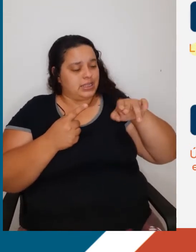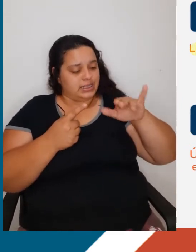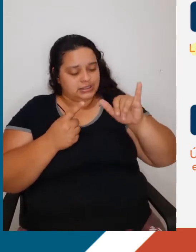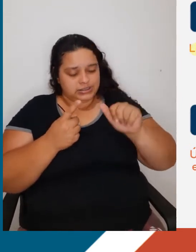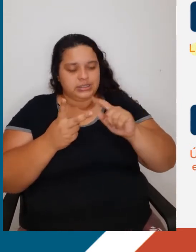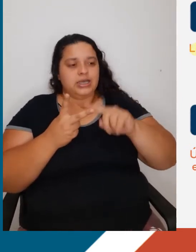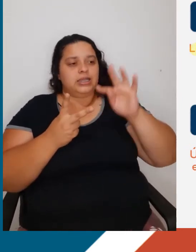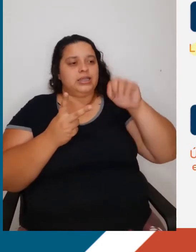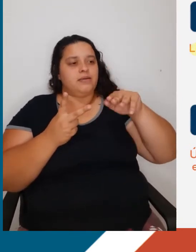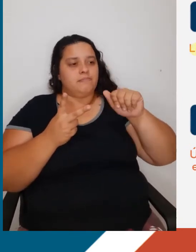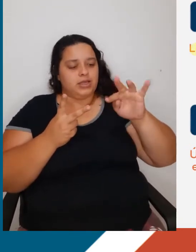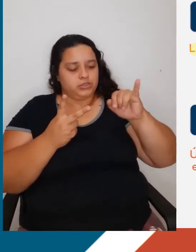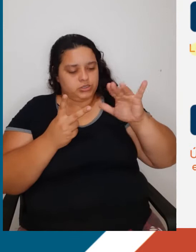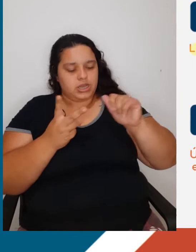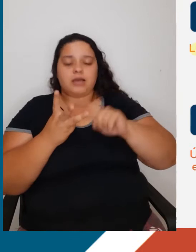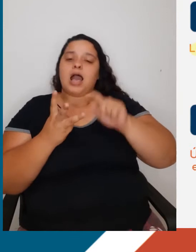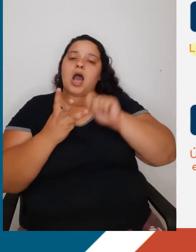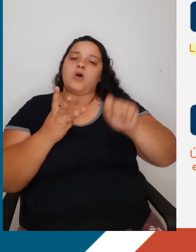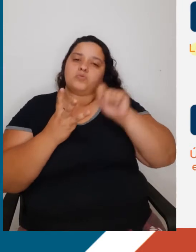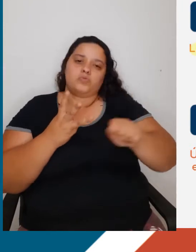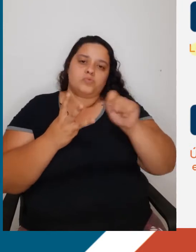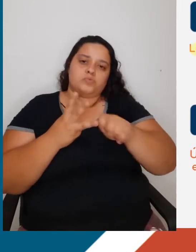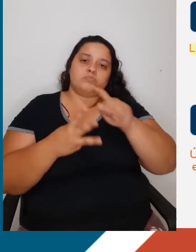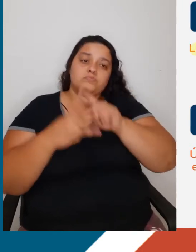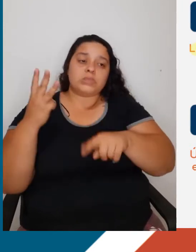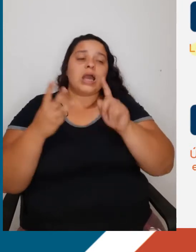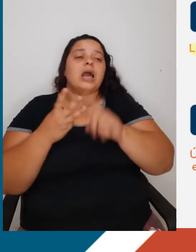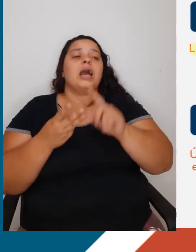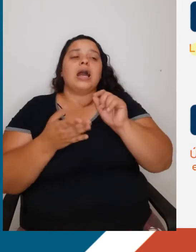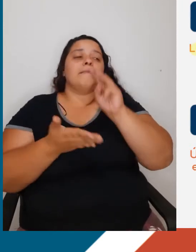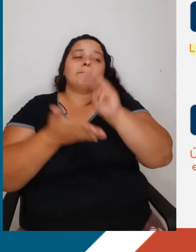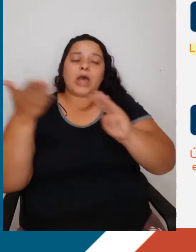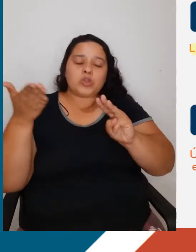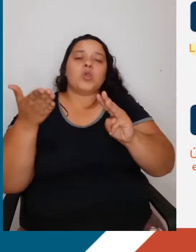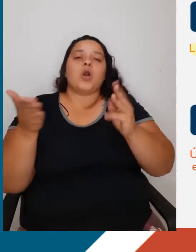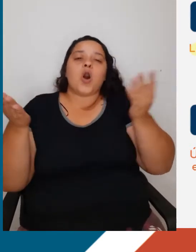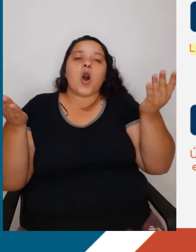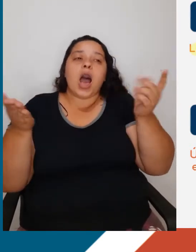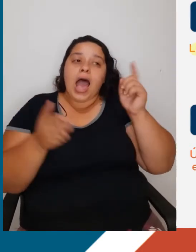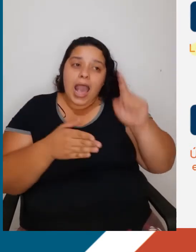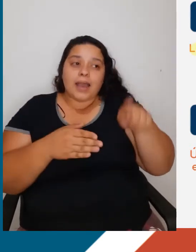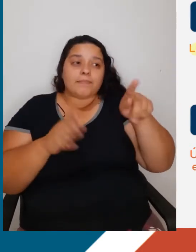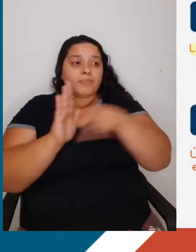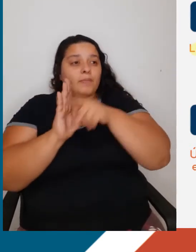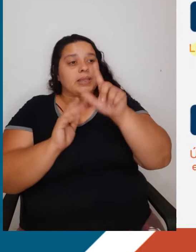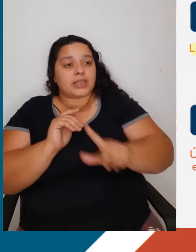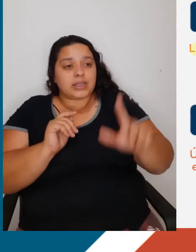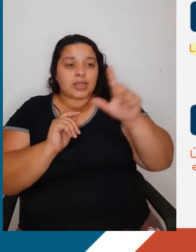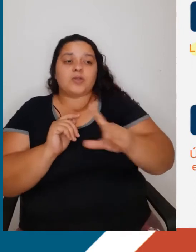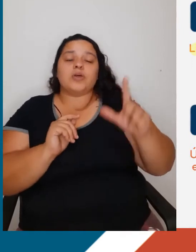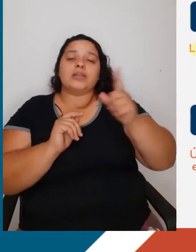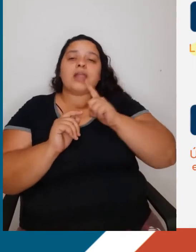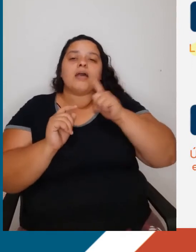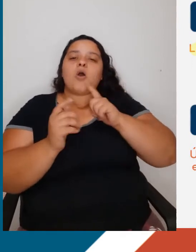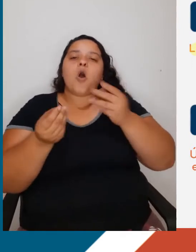temáticas e autores que se destacaram nesse período. Como metodologia, consideraremos que essa literatura é formada por